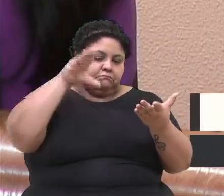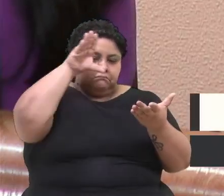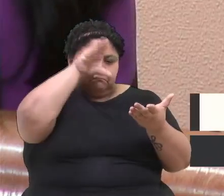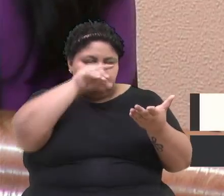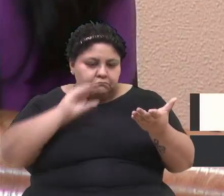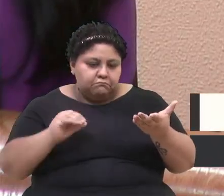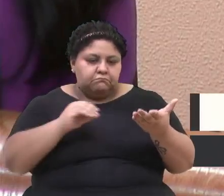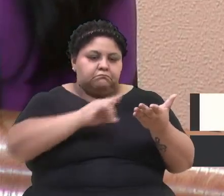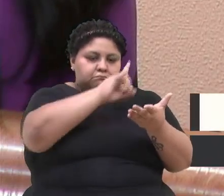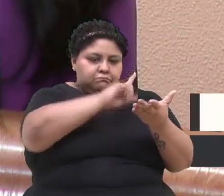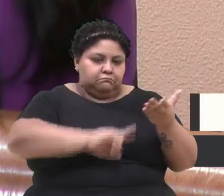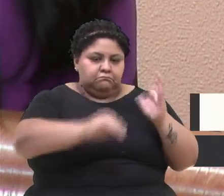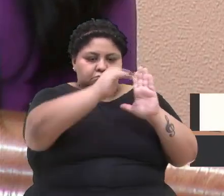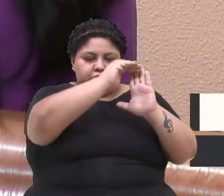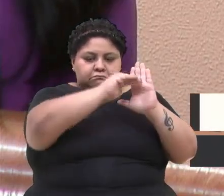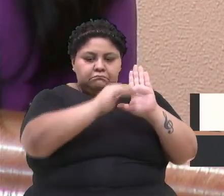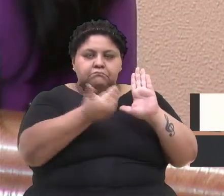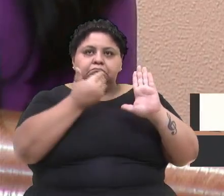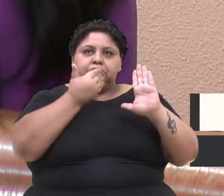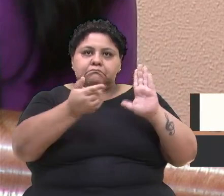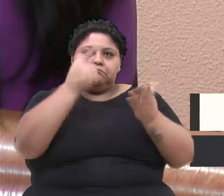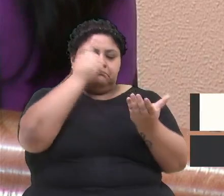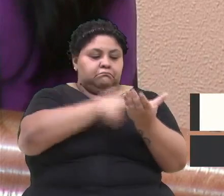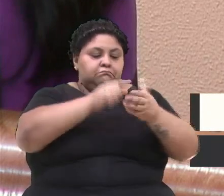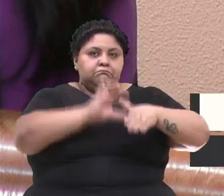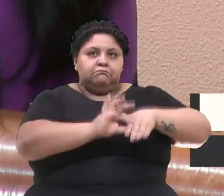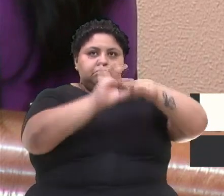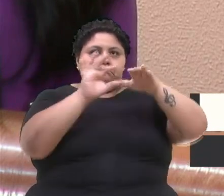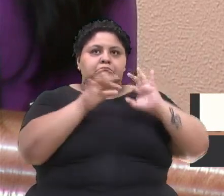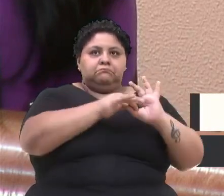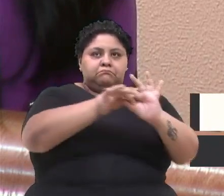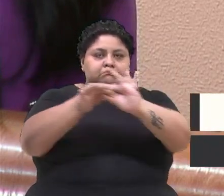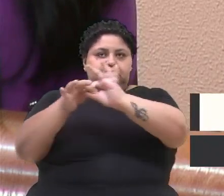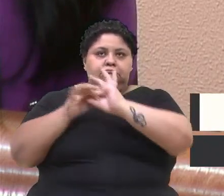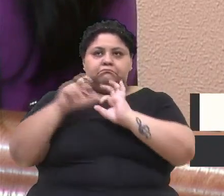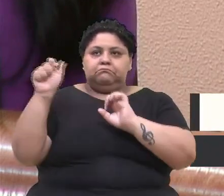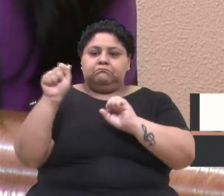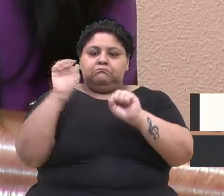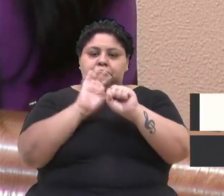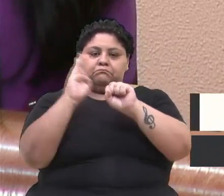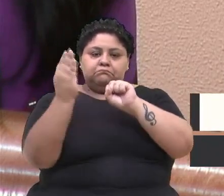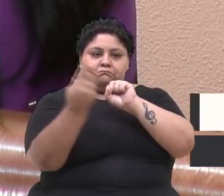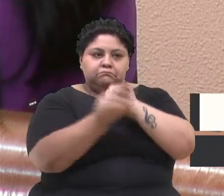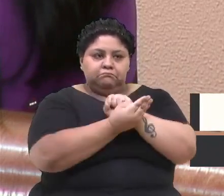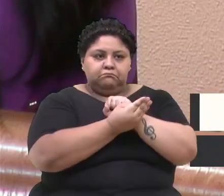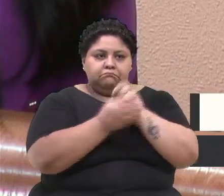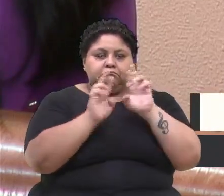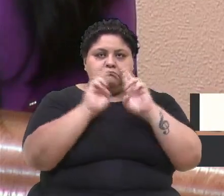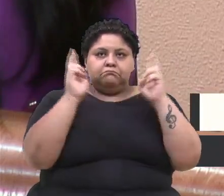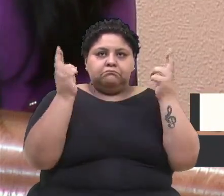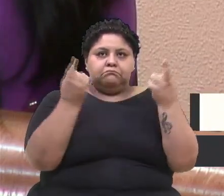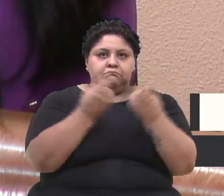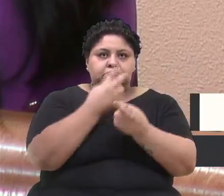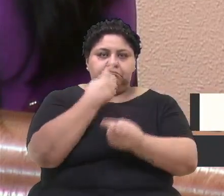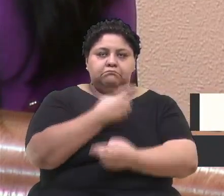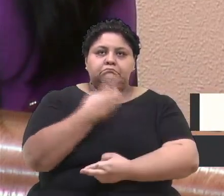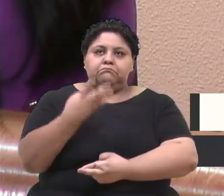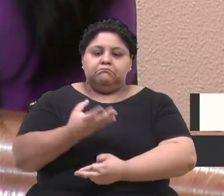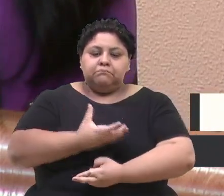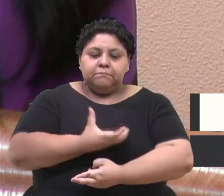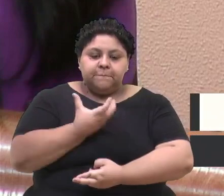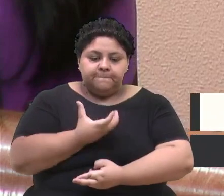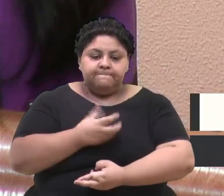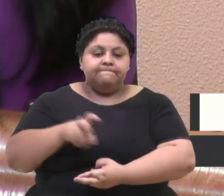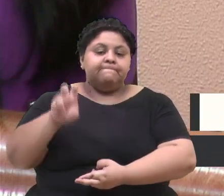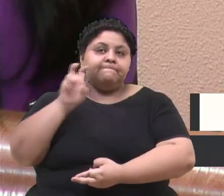normas regimentais, solicitam o acordo de liderança para a União das Associações dos Bairros na sessão ordinária de 14 de dezembro,